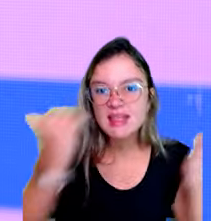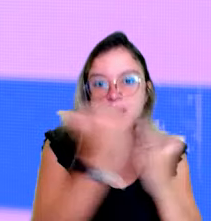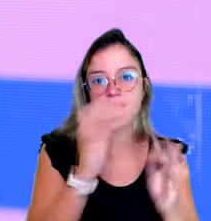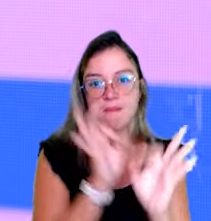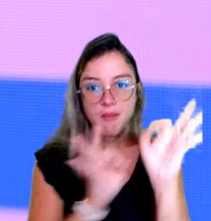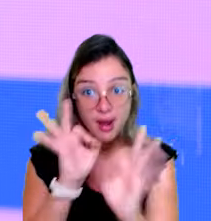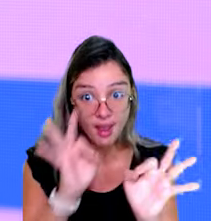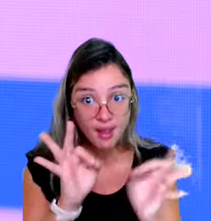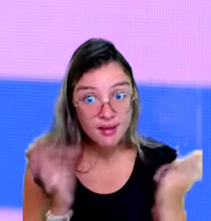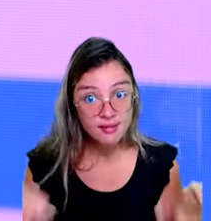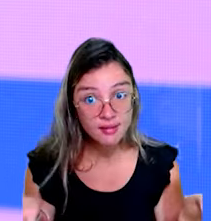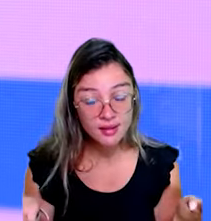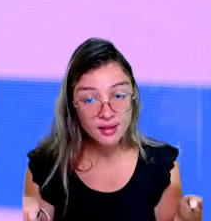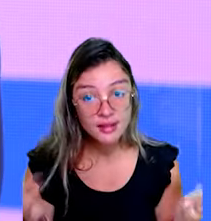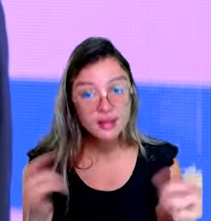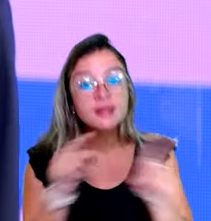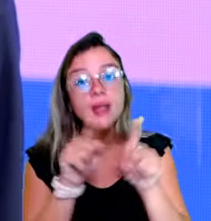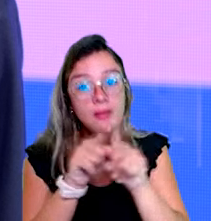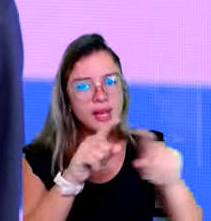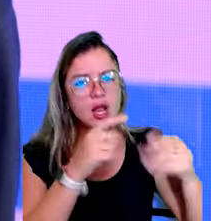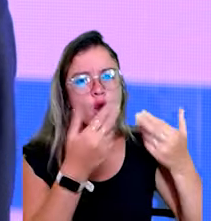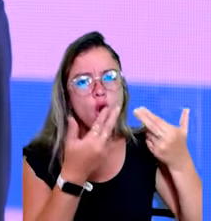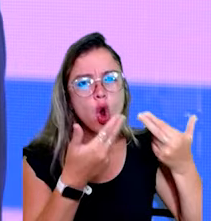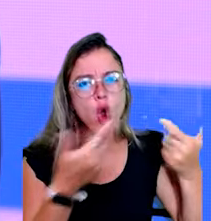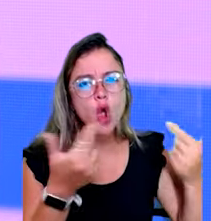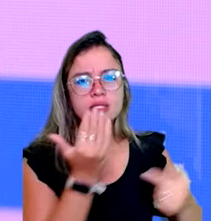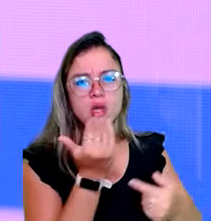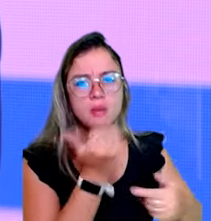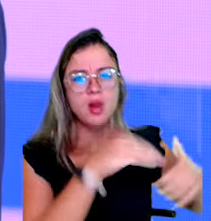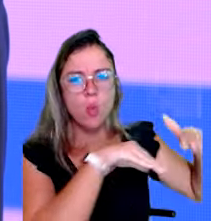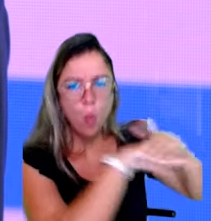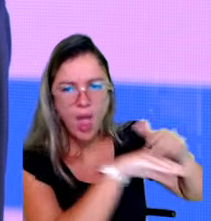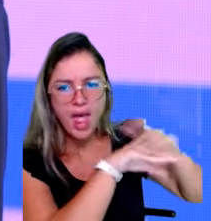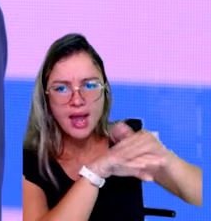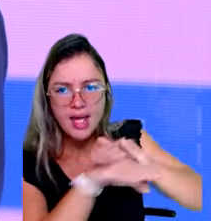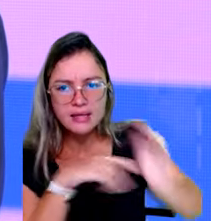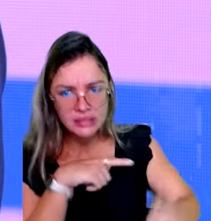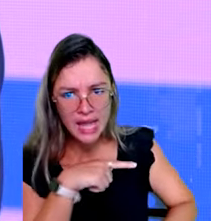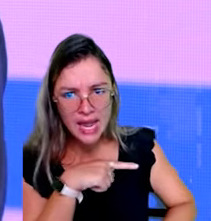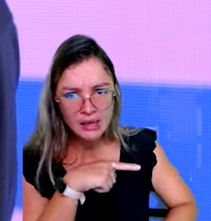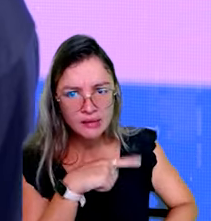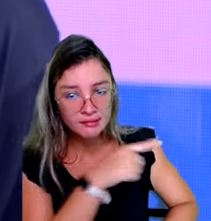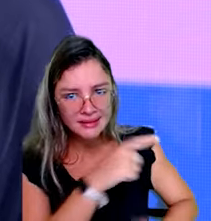espaço para fazer um pequeno estoque, que ela veja se os seus